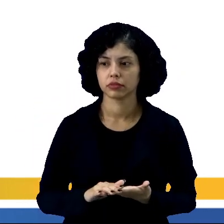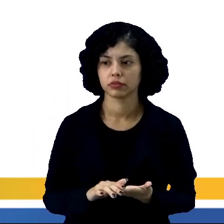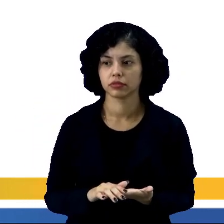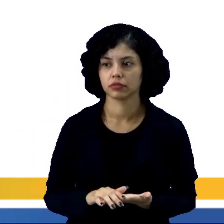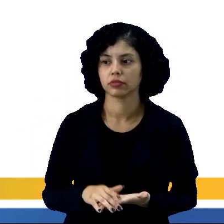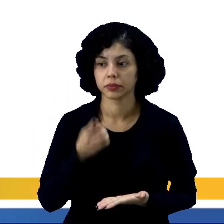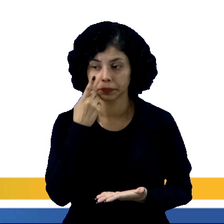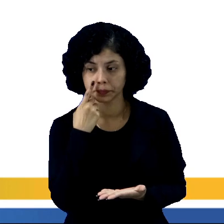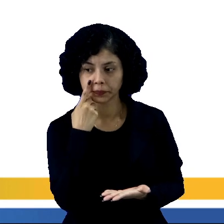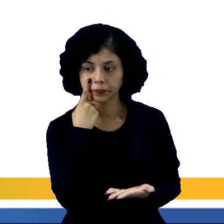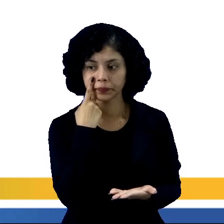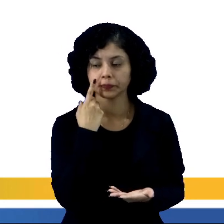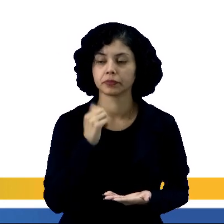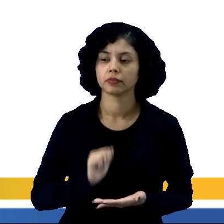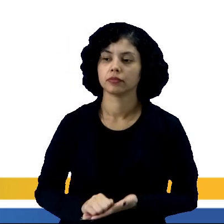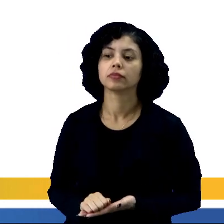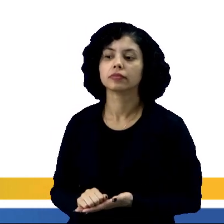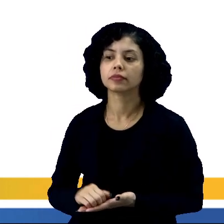Heterocaracterização, olha só.